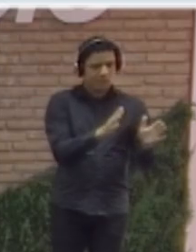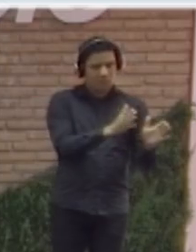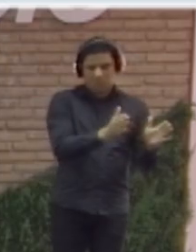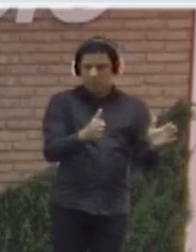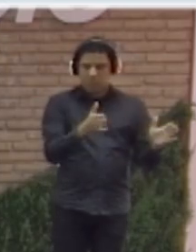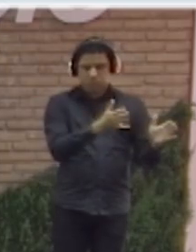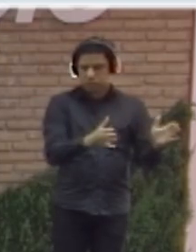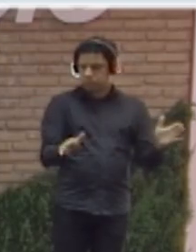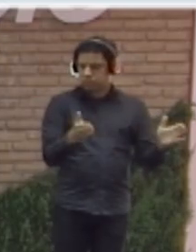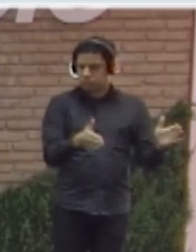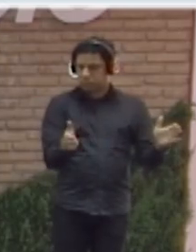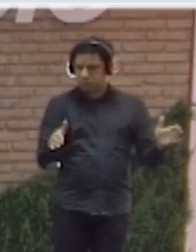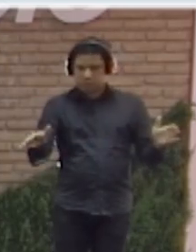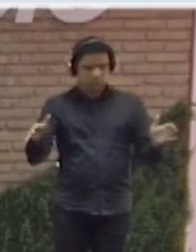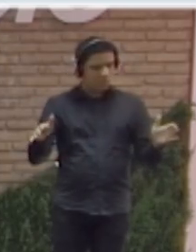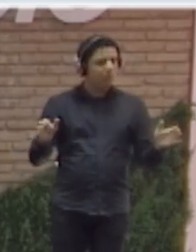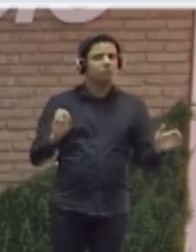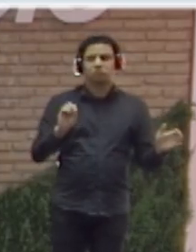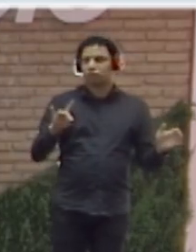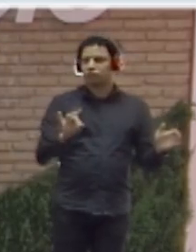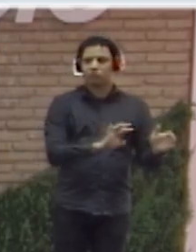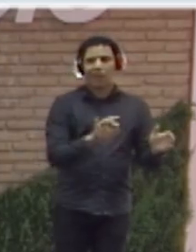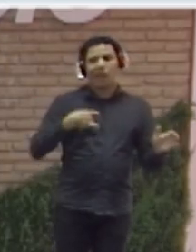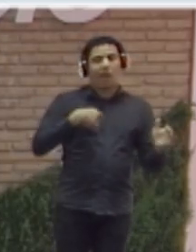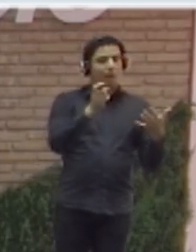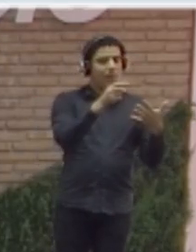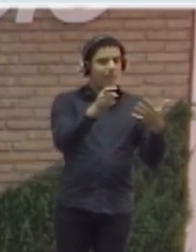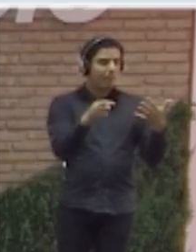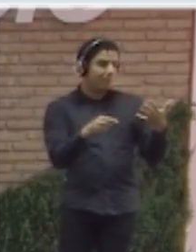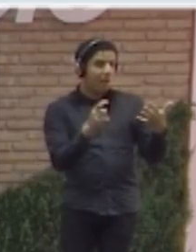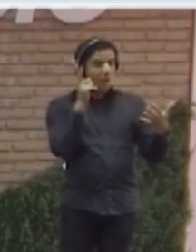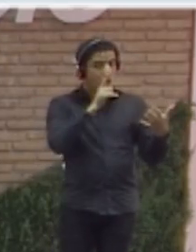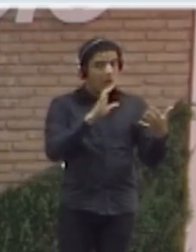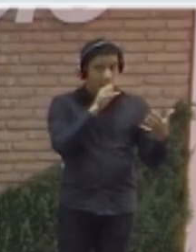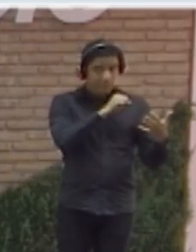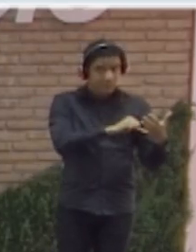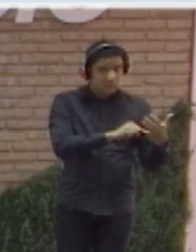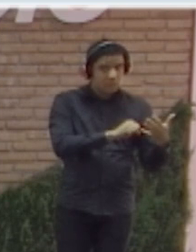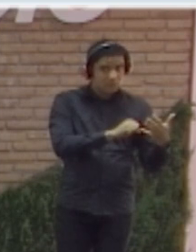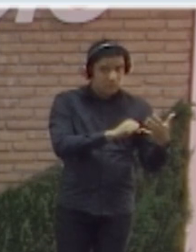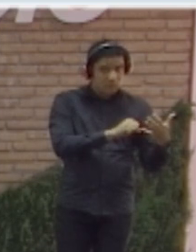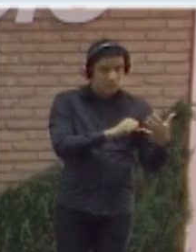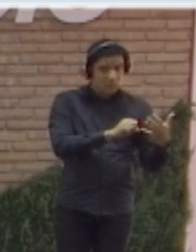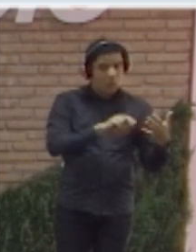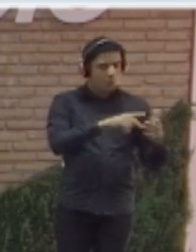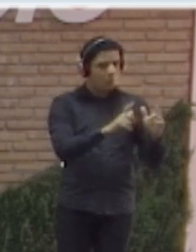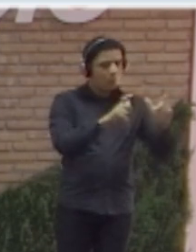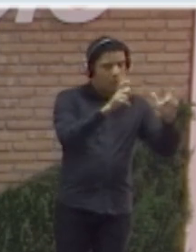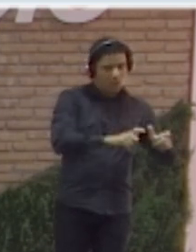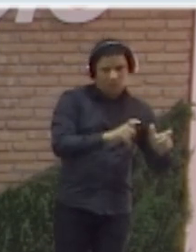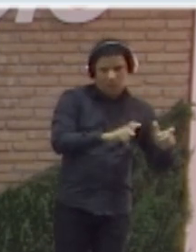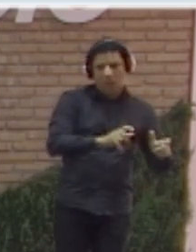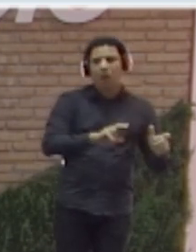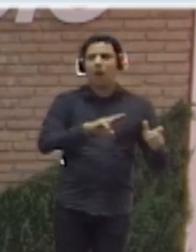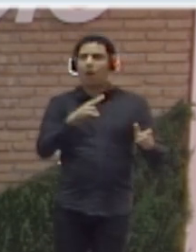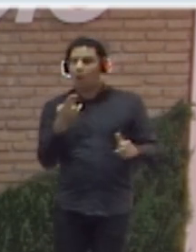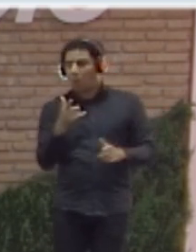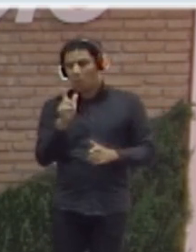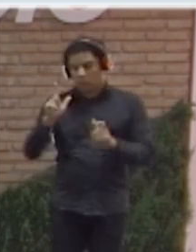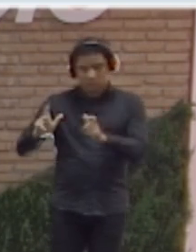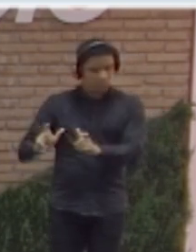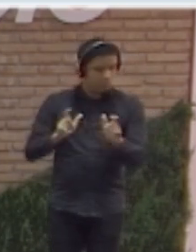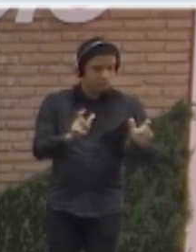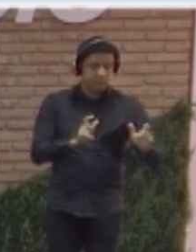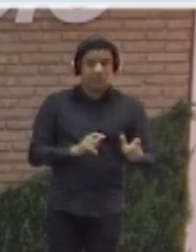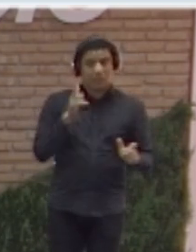e ou talvez só movimentando os elementos de maneira rápida entre uma obra, um sítio ou outro. Isso nos permitiu finalizar mais